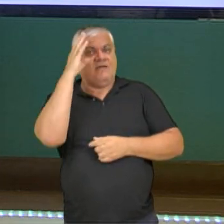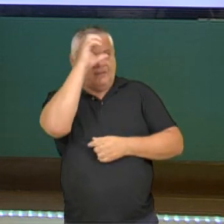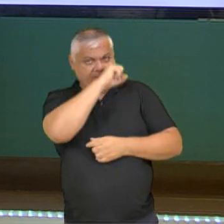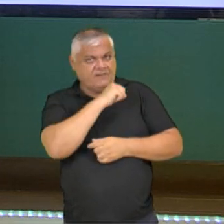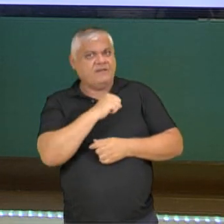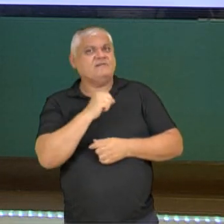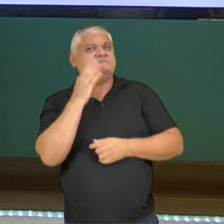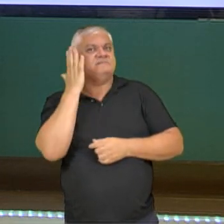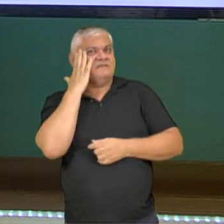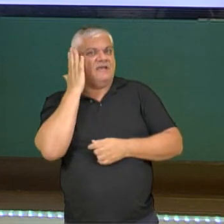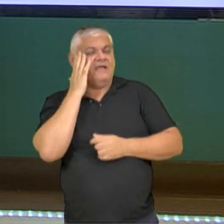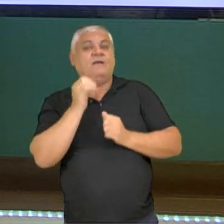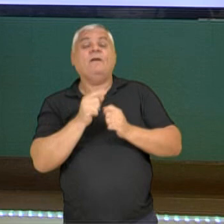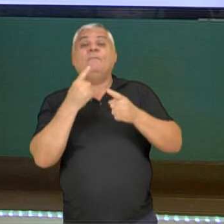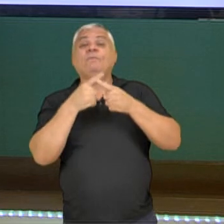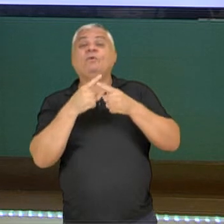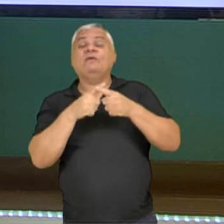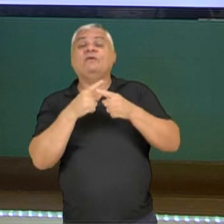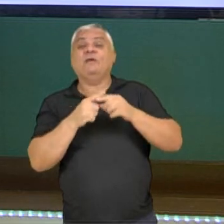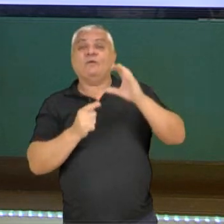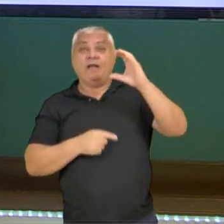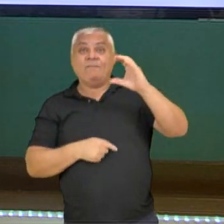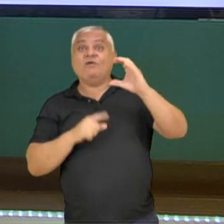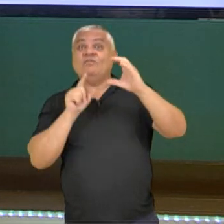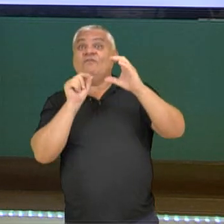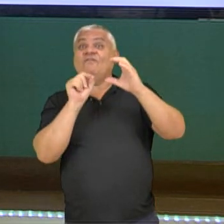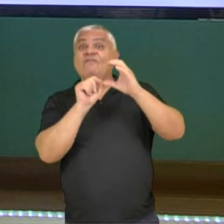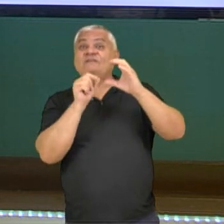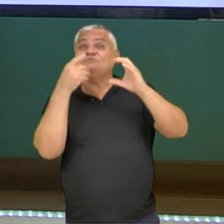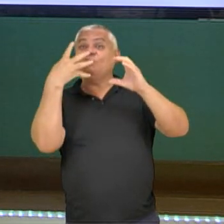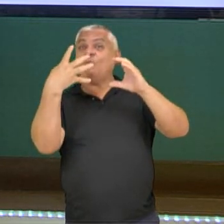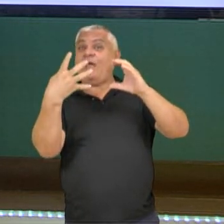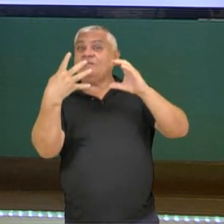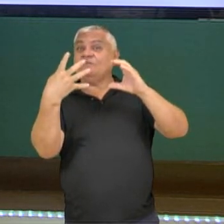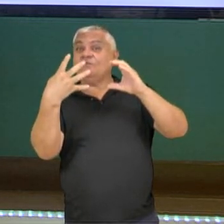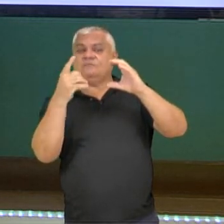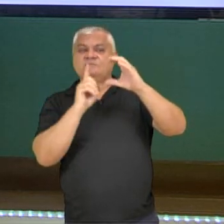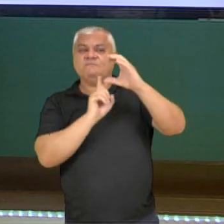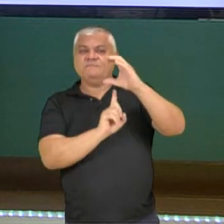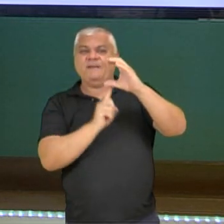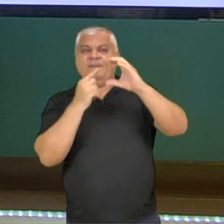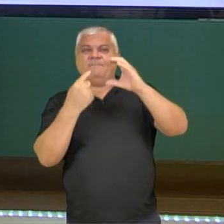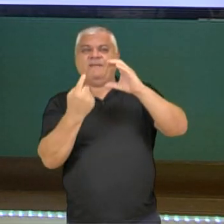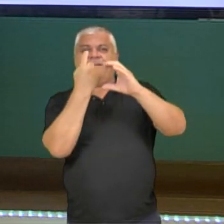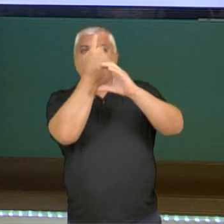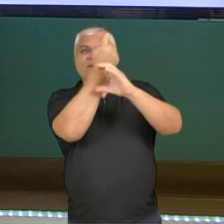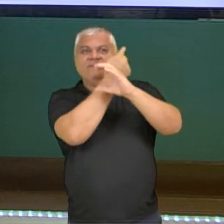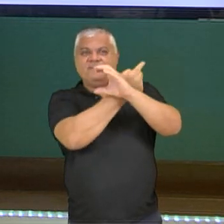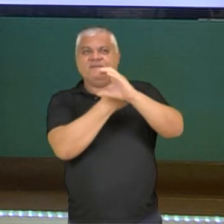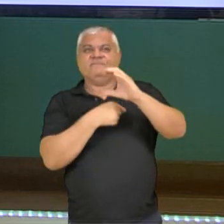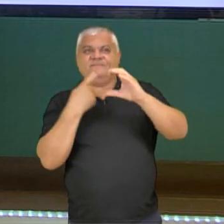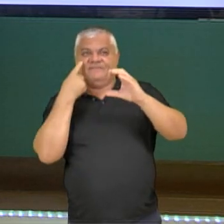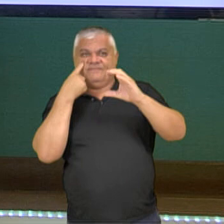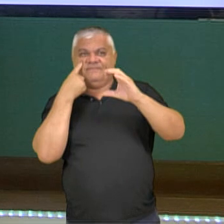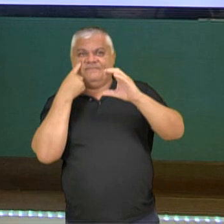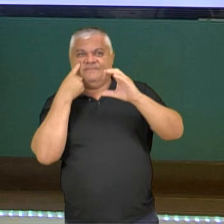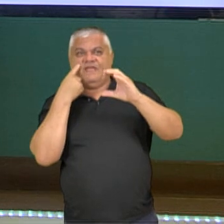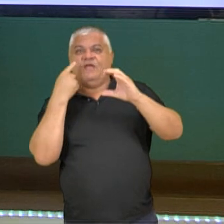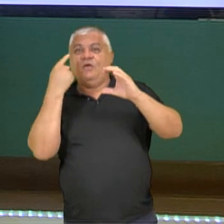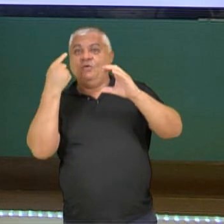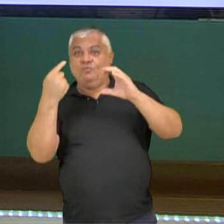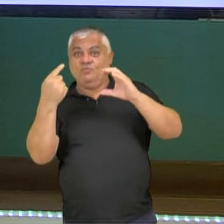carbono ele é tetravalente, ele faz 4 ligações químicas. Então, aqui observe, ele tem 1, 2,